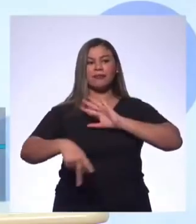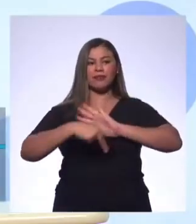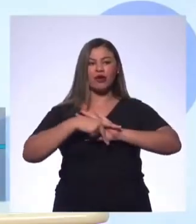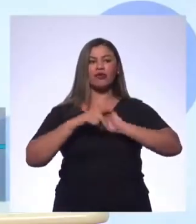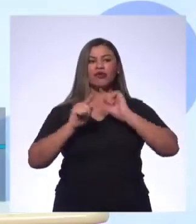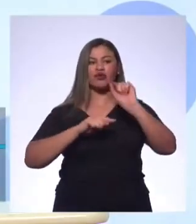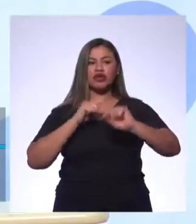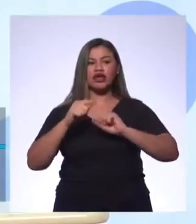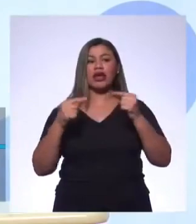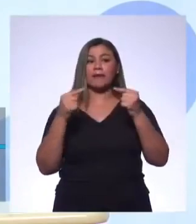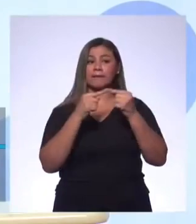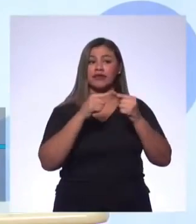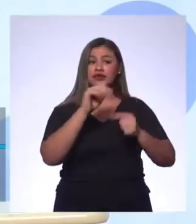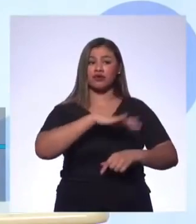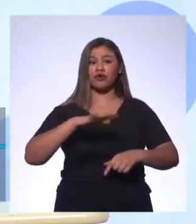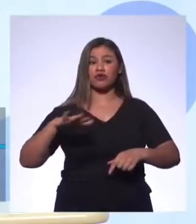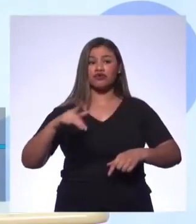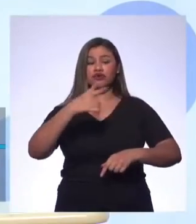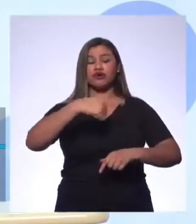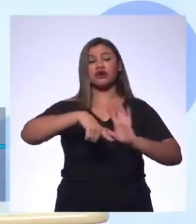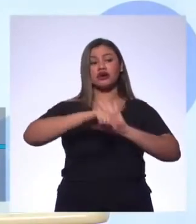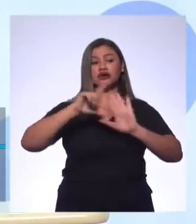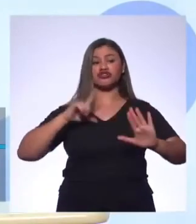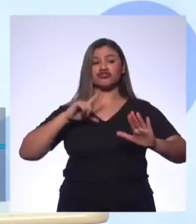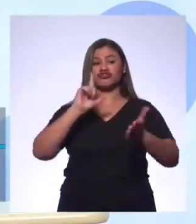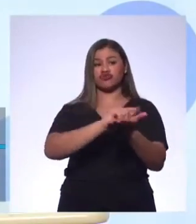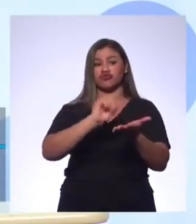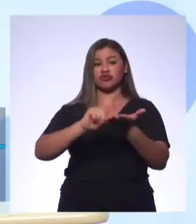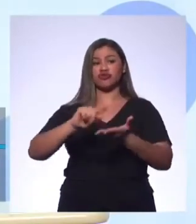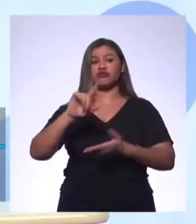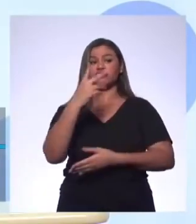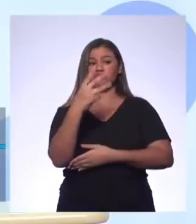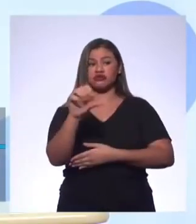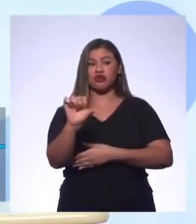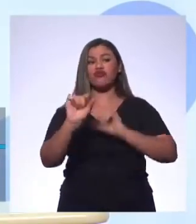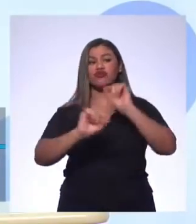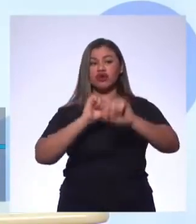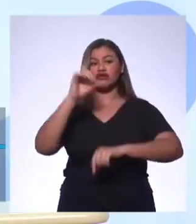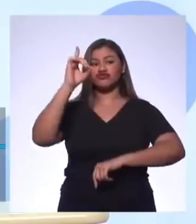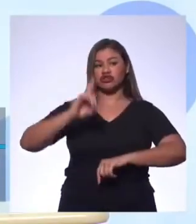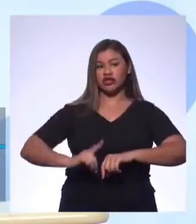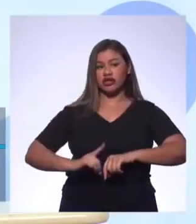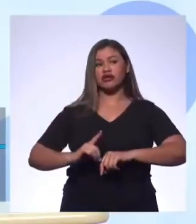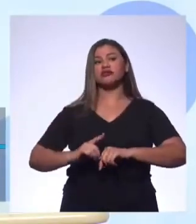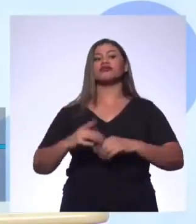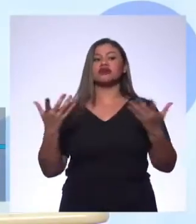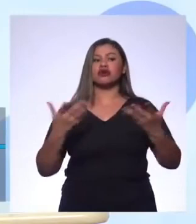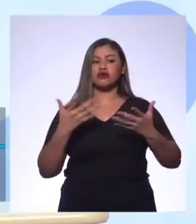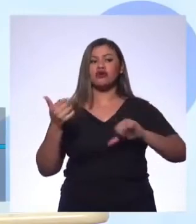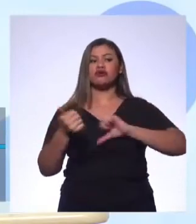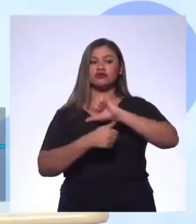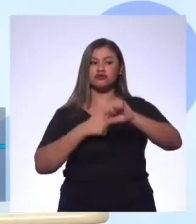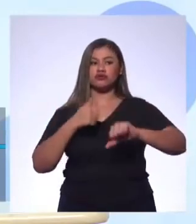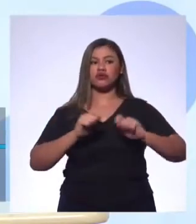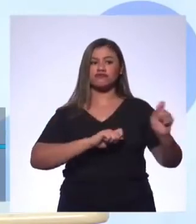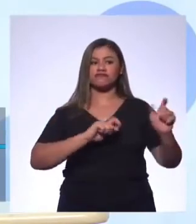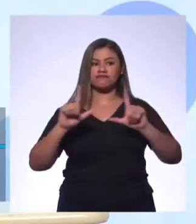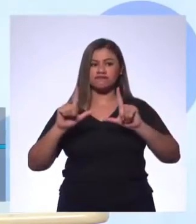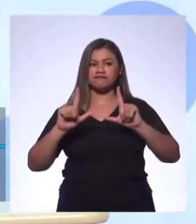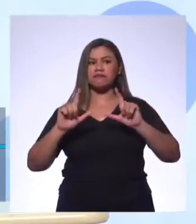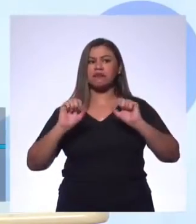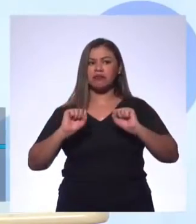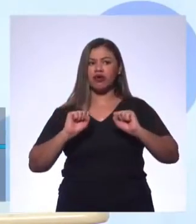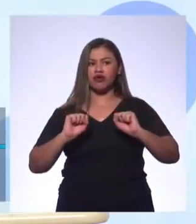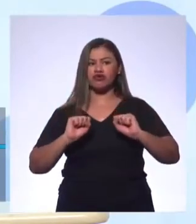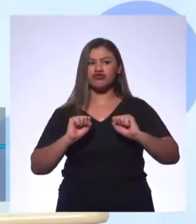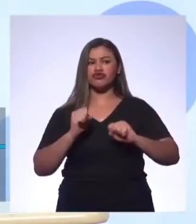no que é vedado ao aluno. Então, nós tínhamos lá no artigo 39 os direitos, né? Agora nós temos os direitos. Não, pode